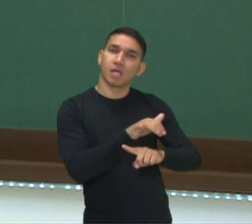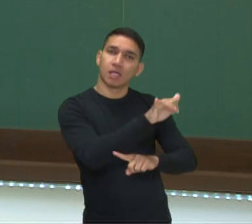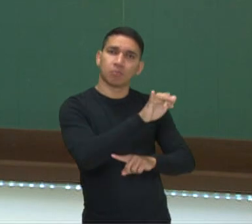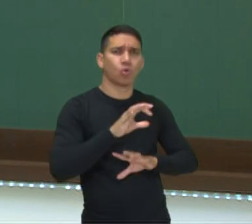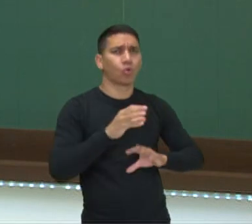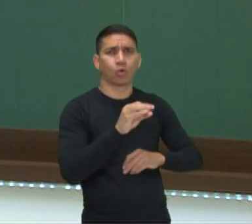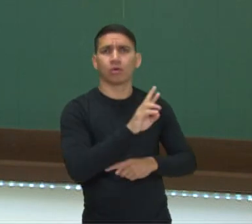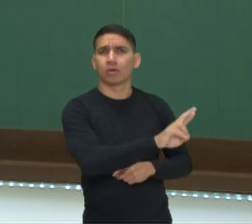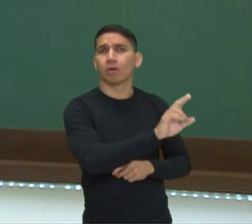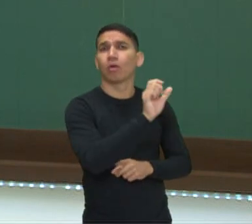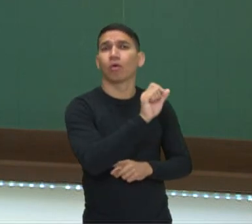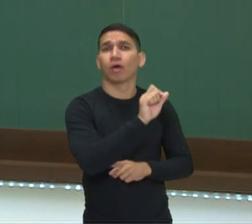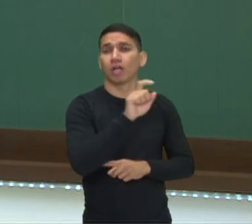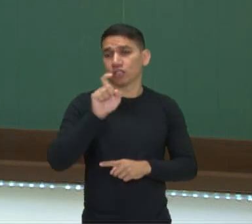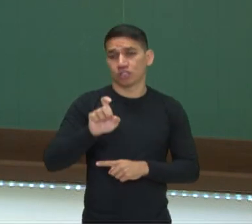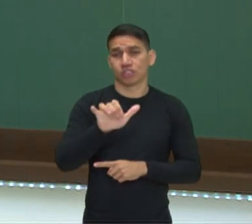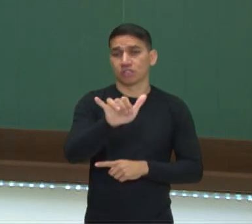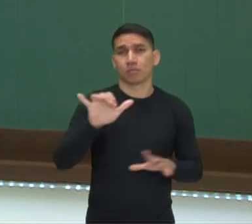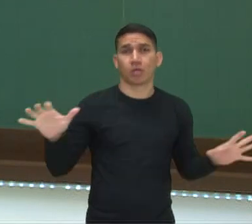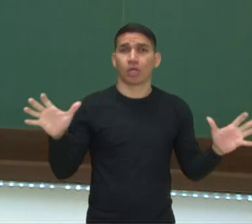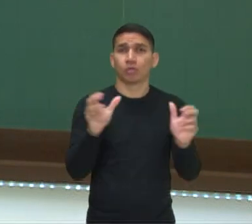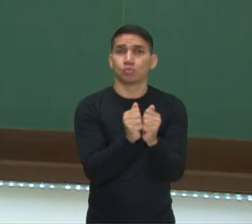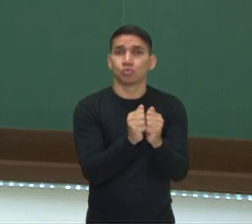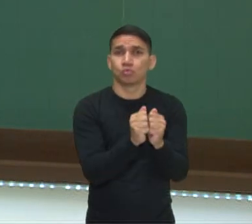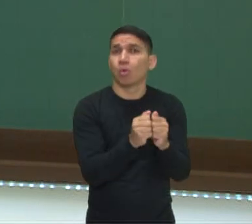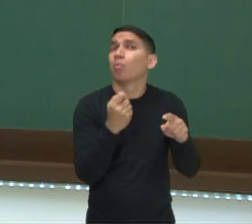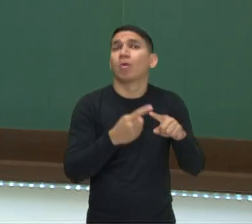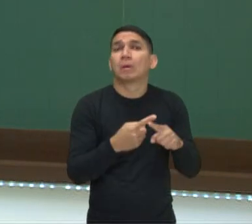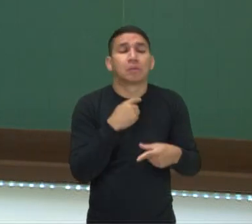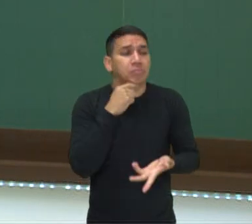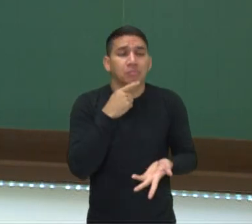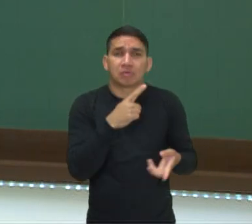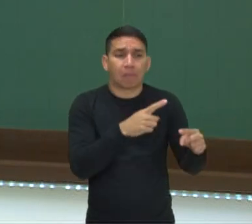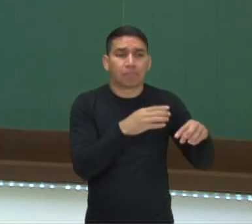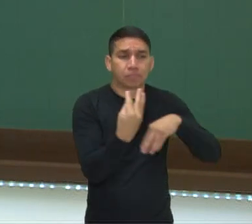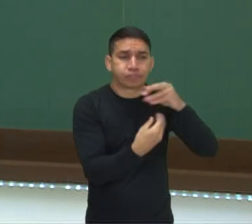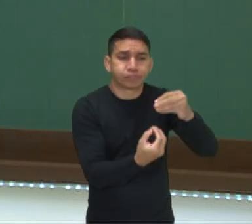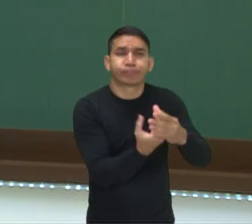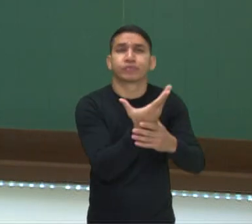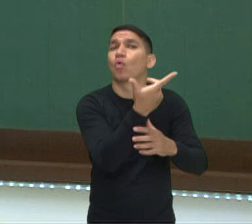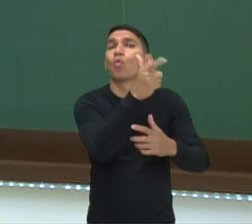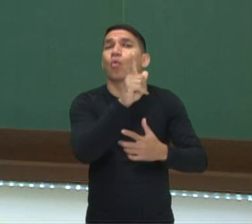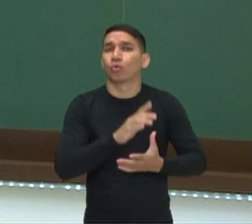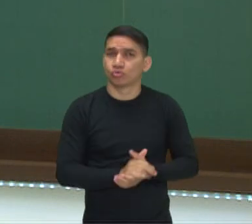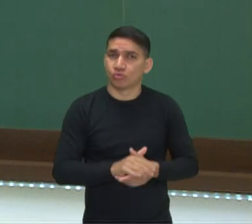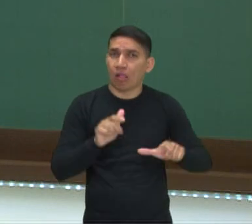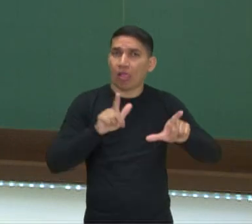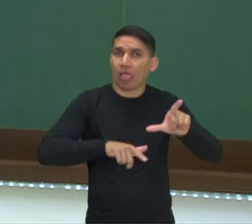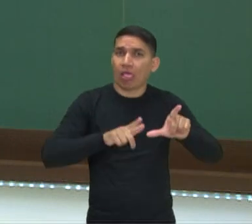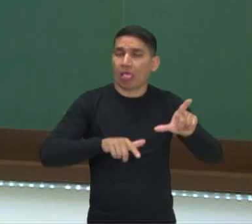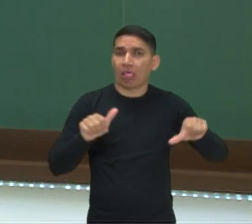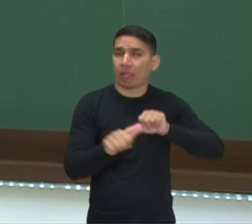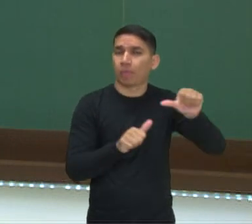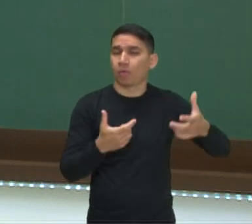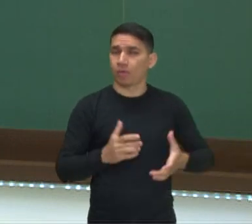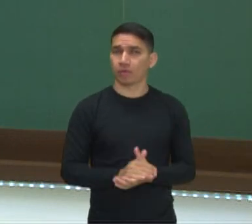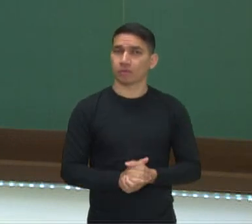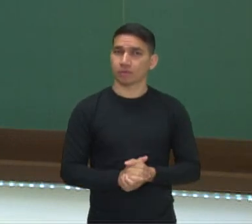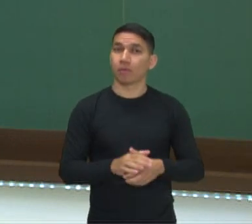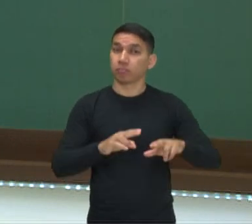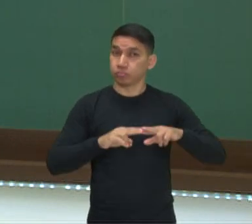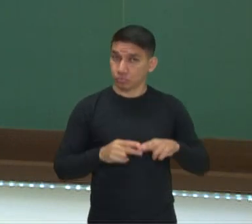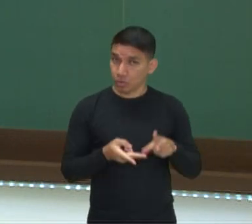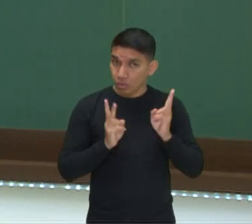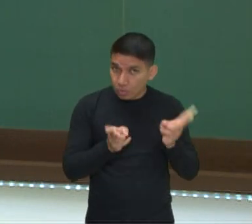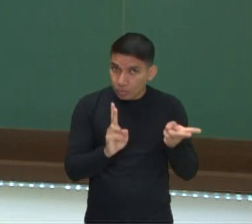para a resposta porque não tem como juntar. Não tem uma propriedade que faça com que letras diferentes se tornem uma só.